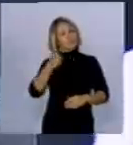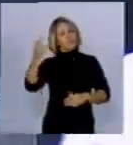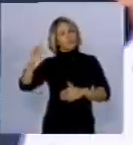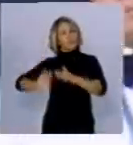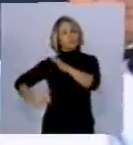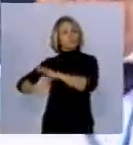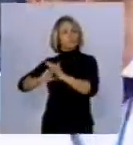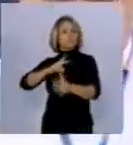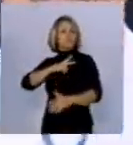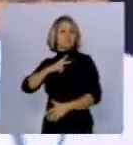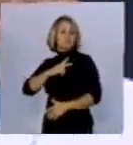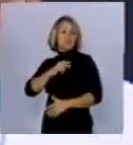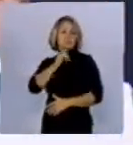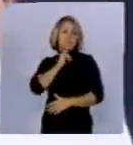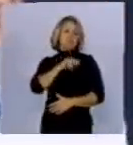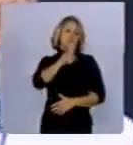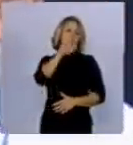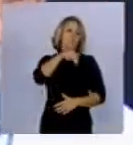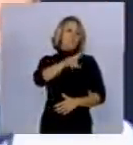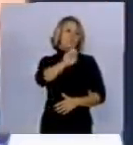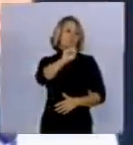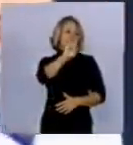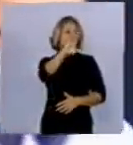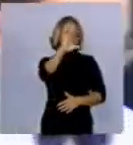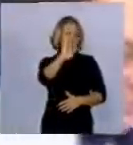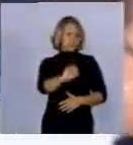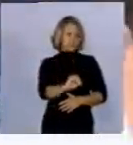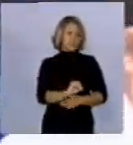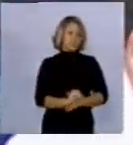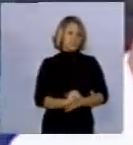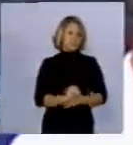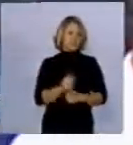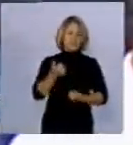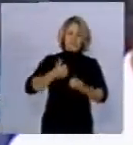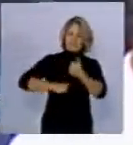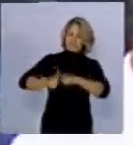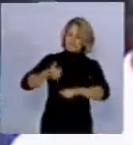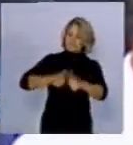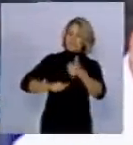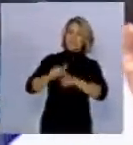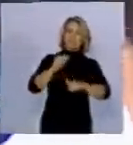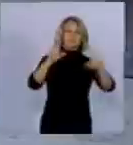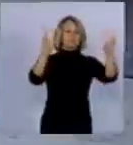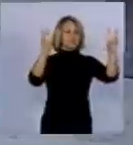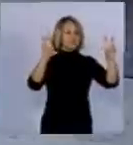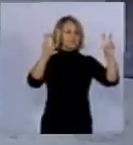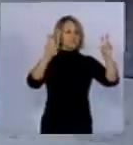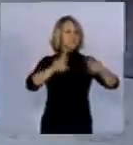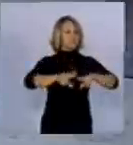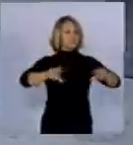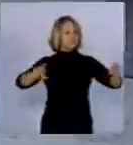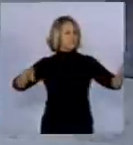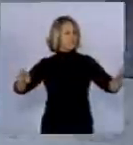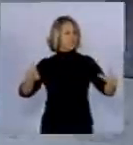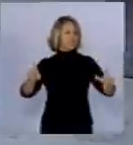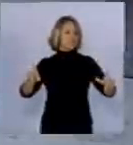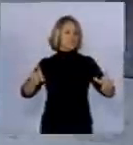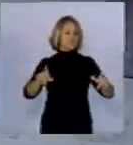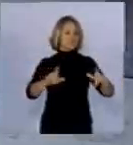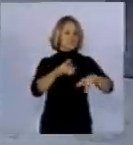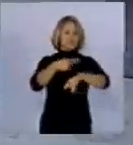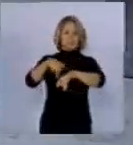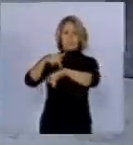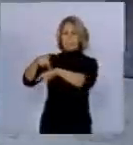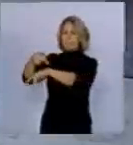citar apenas o relatório da Unesco eh eh eh que analisou a questão em mais de uma dezena de países e chegou à